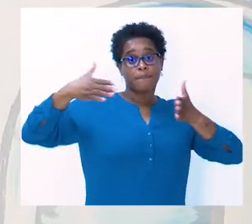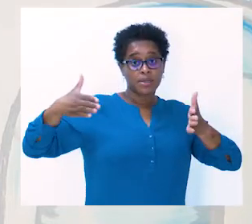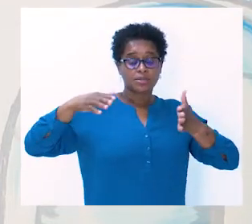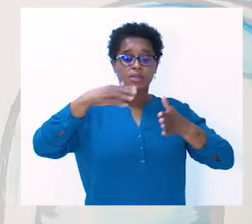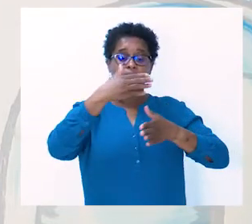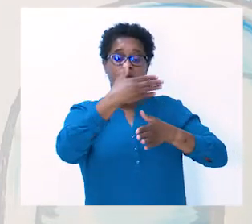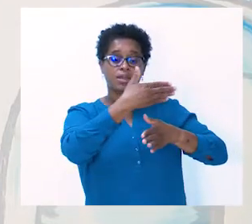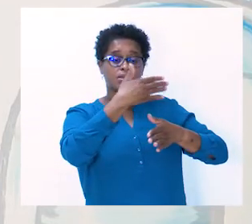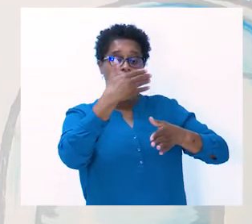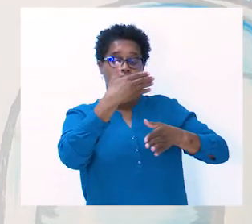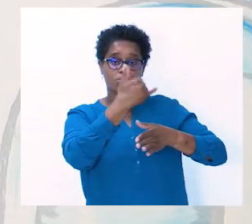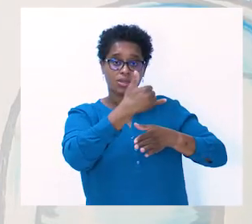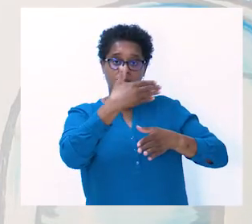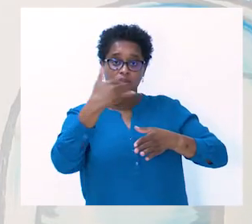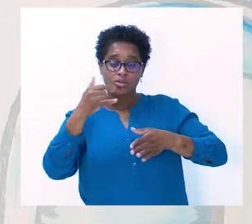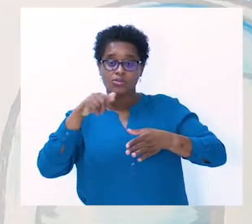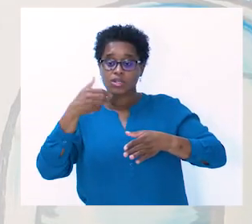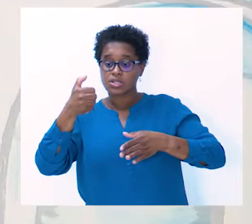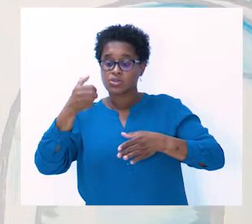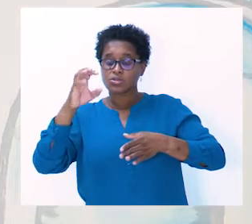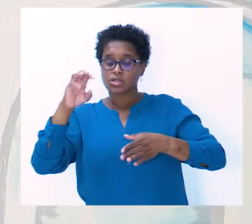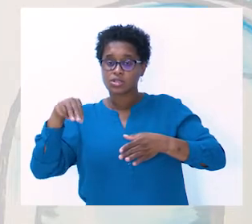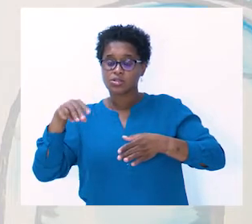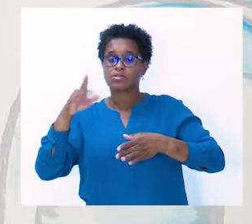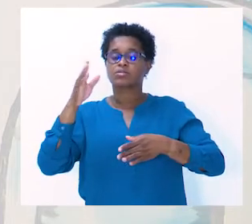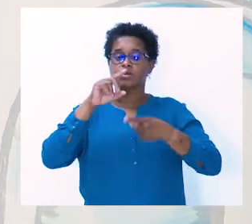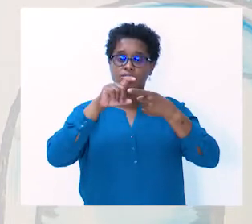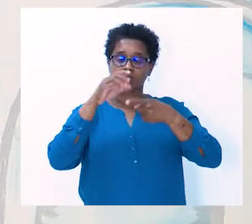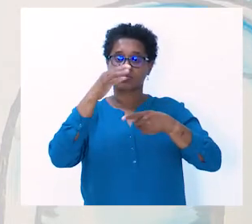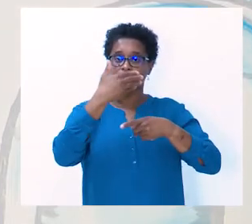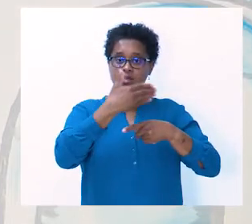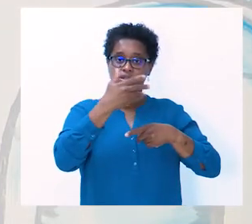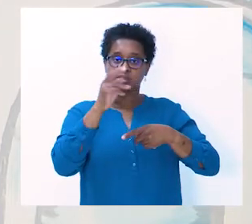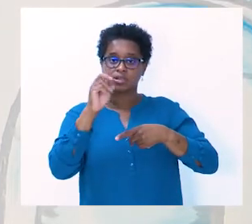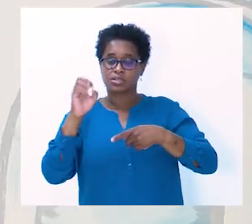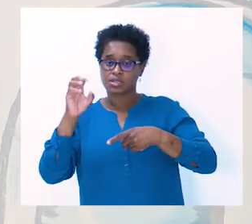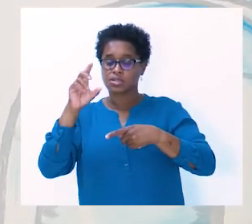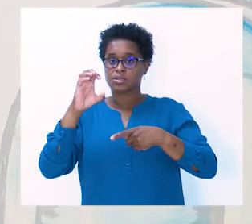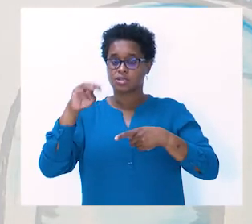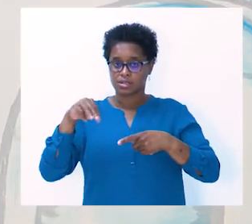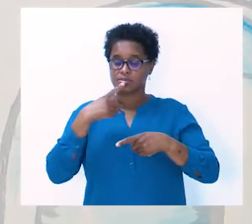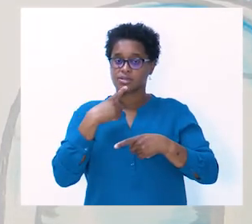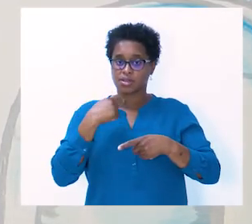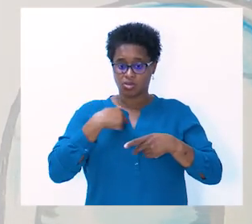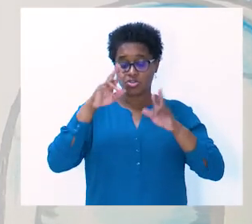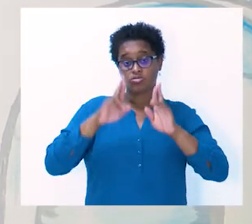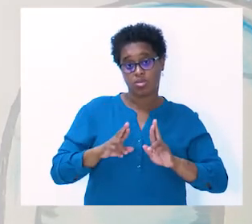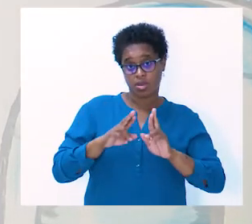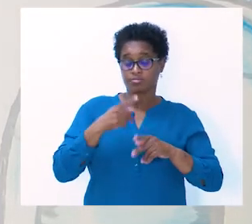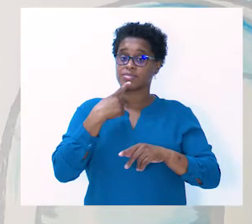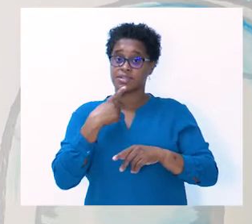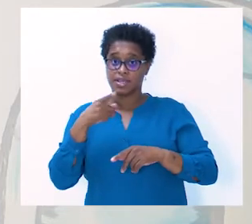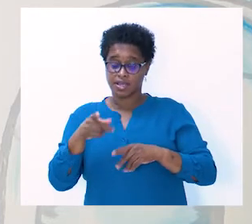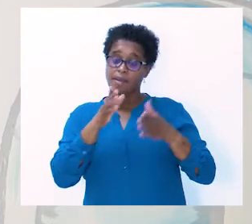são 212,5 centímetros por 130 centímetros. Ok? Espero que